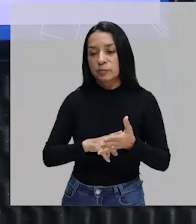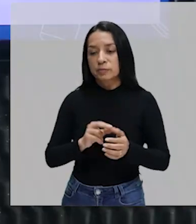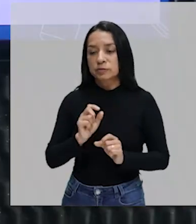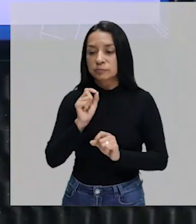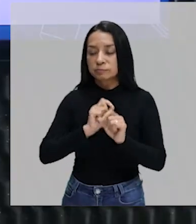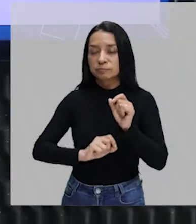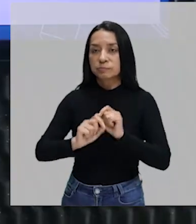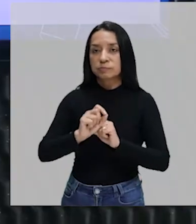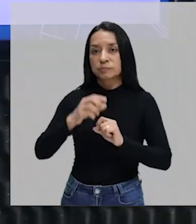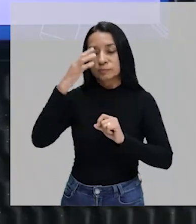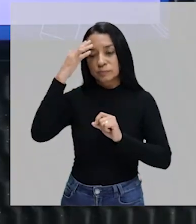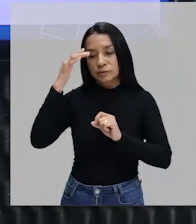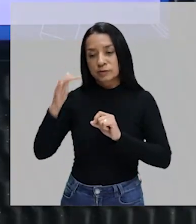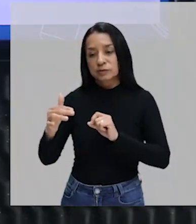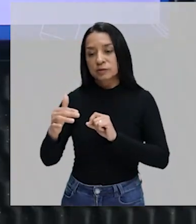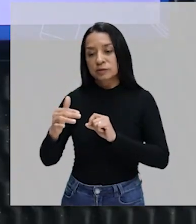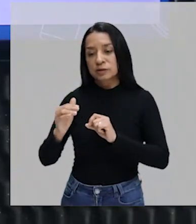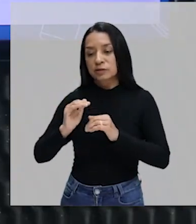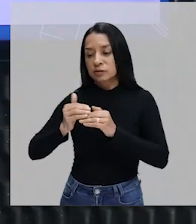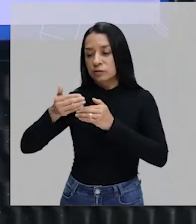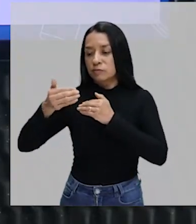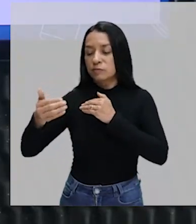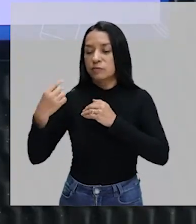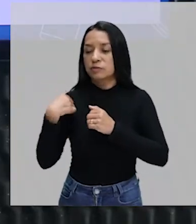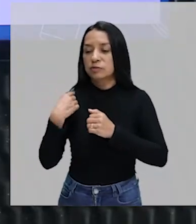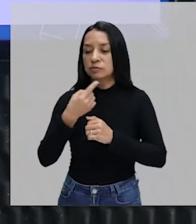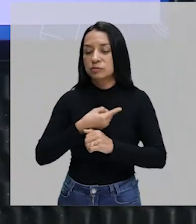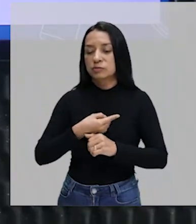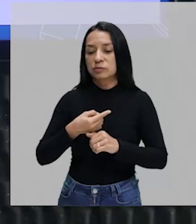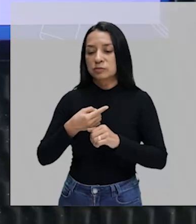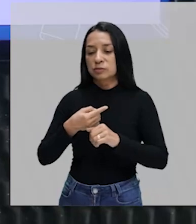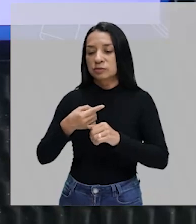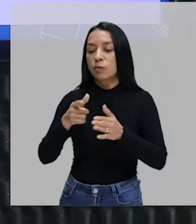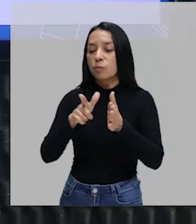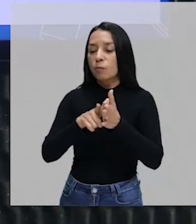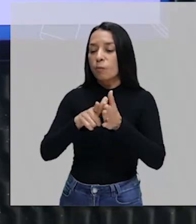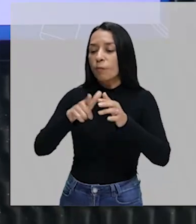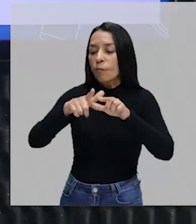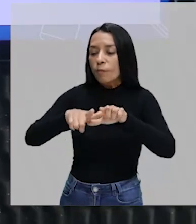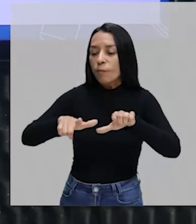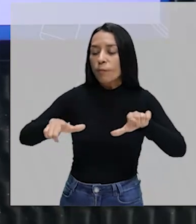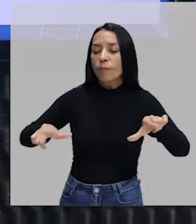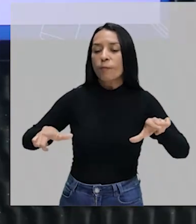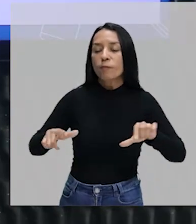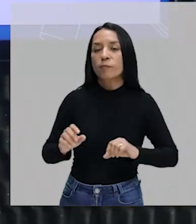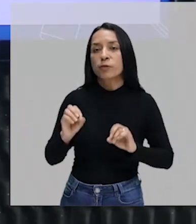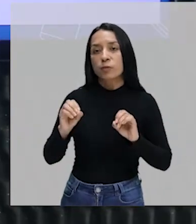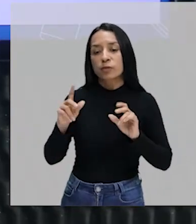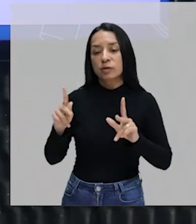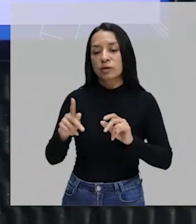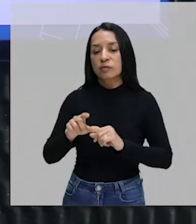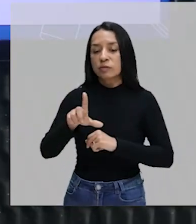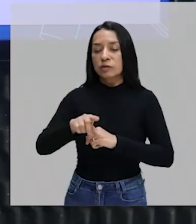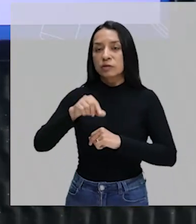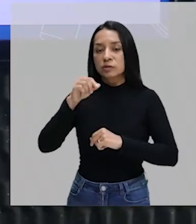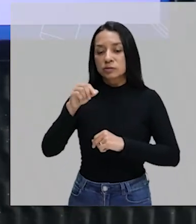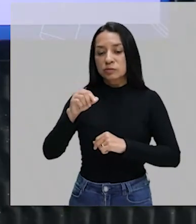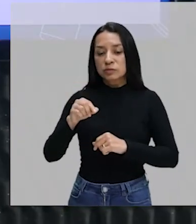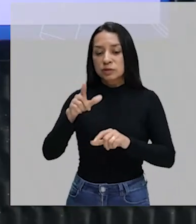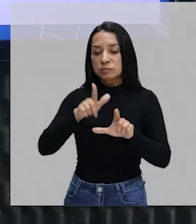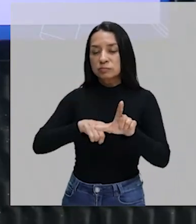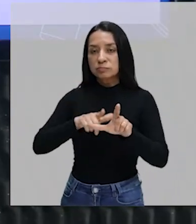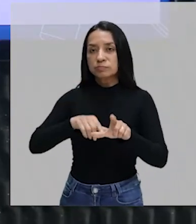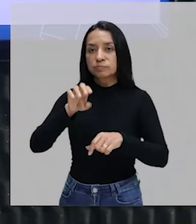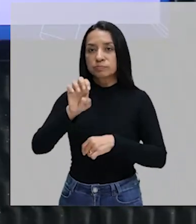em que as ideias elas estão fora de nós, uma tábula rasa, uma folha de papel em branco, ok? Então nós vamos marcar o empirismo, letra